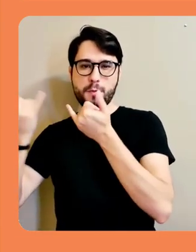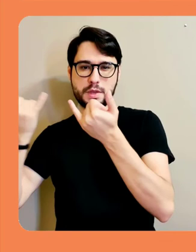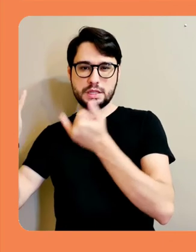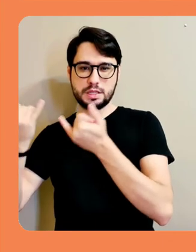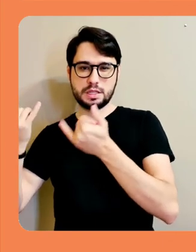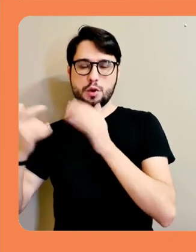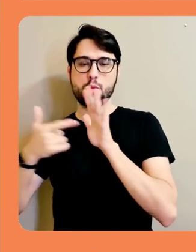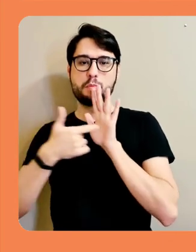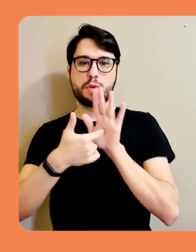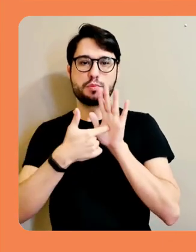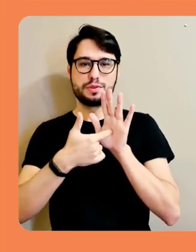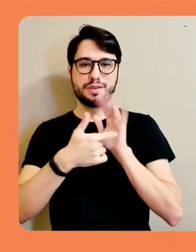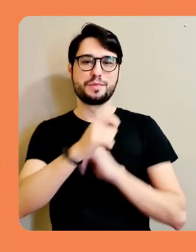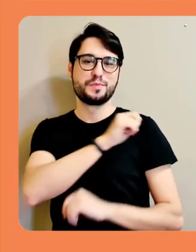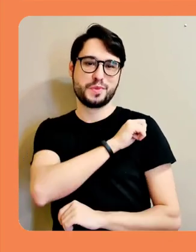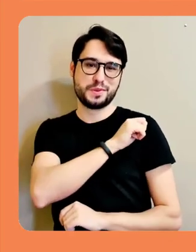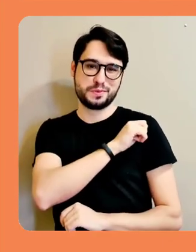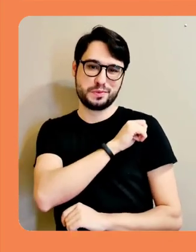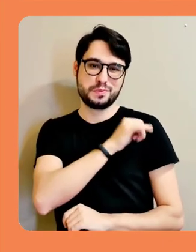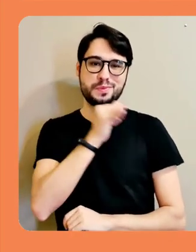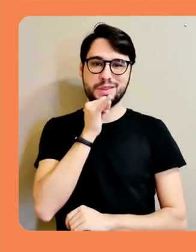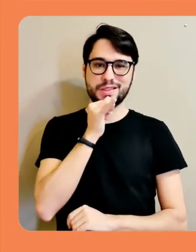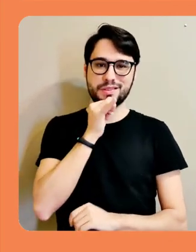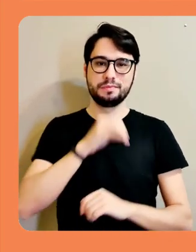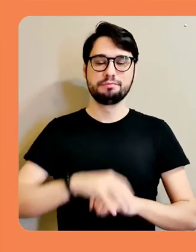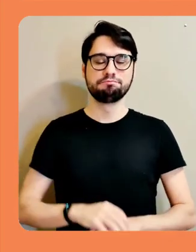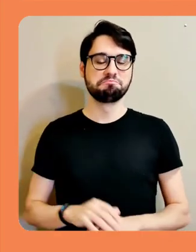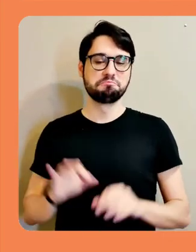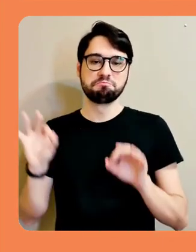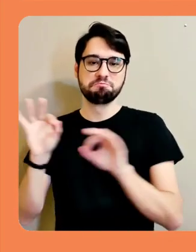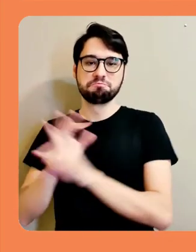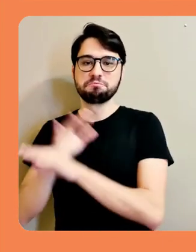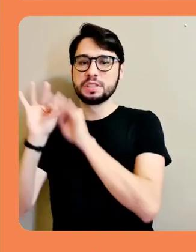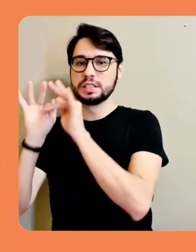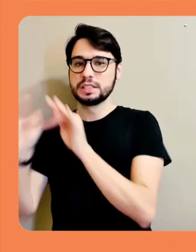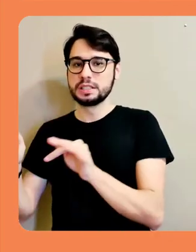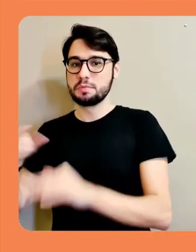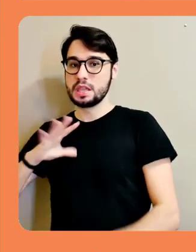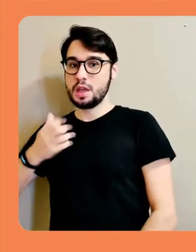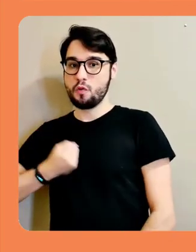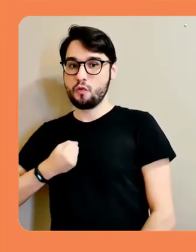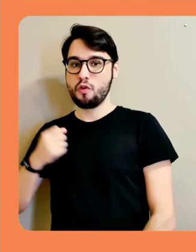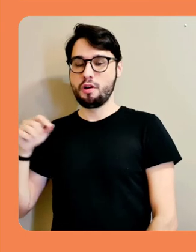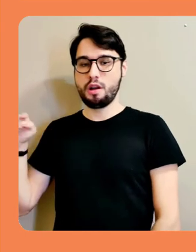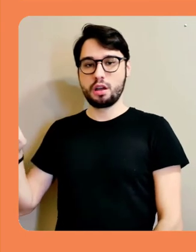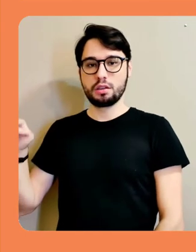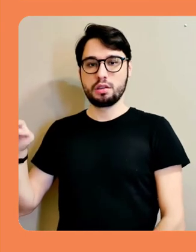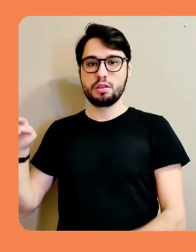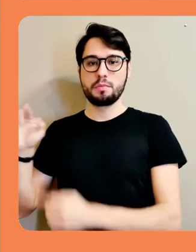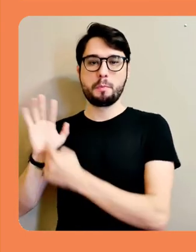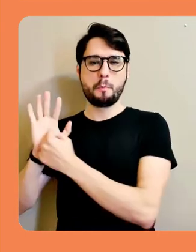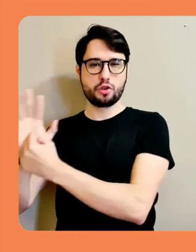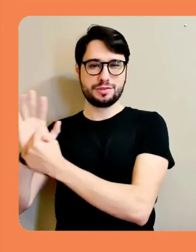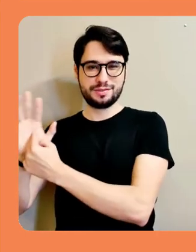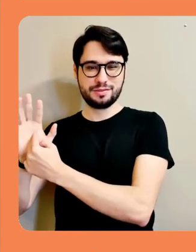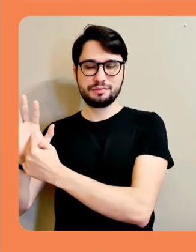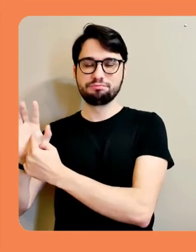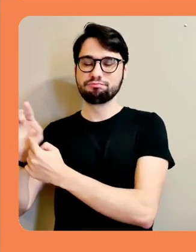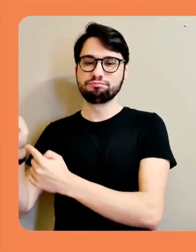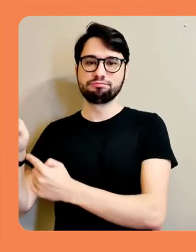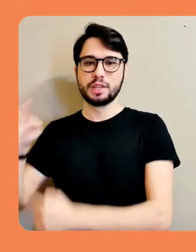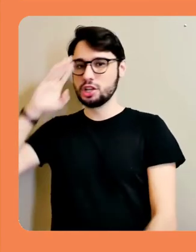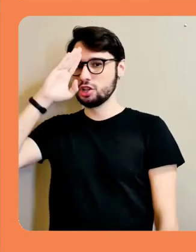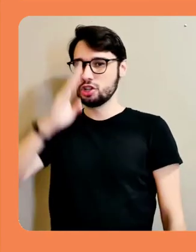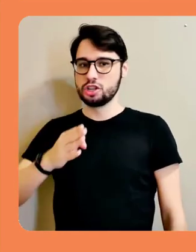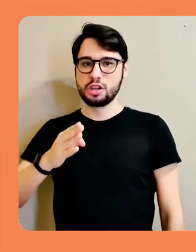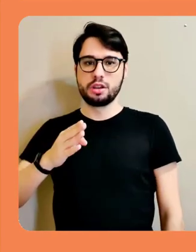informações aqui ela já aparecem para o seu uso a então basta fazer isso quando você salvar